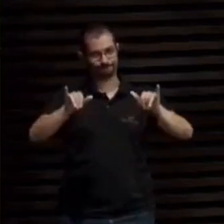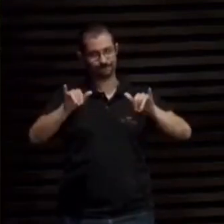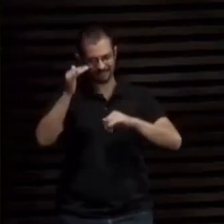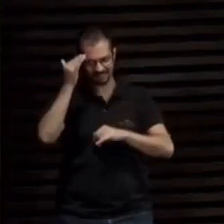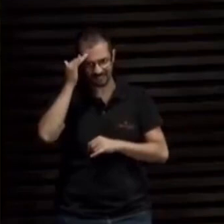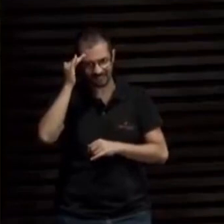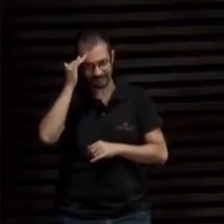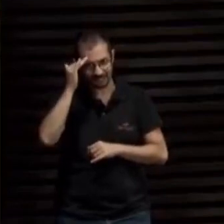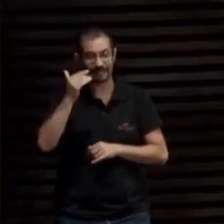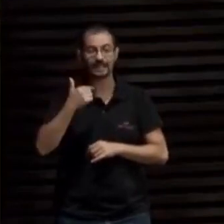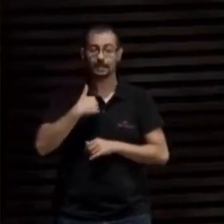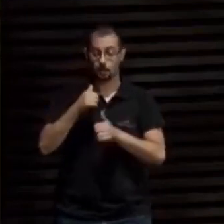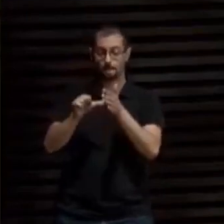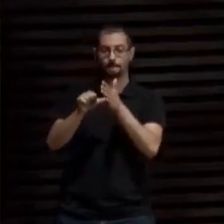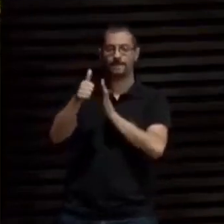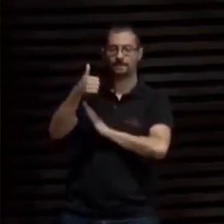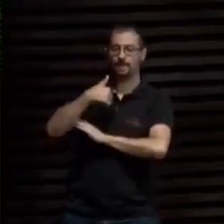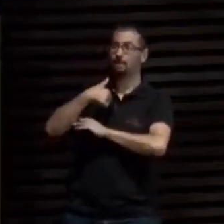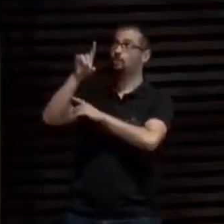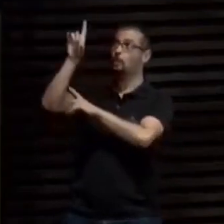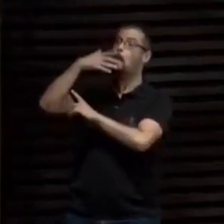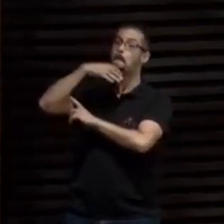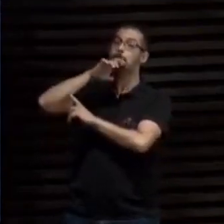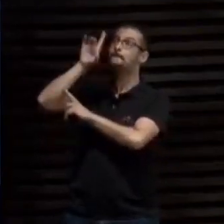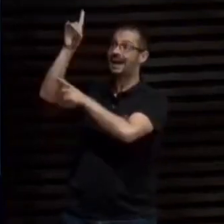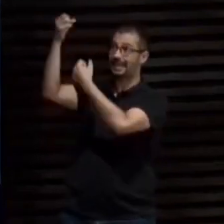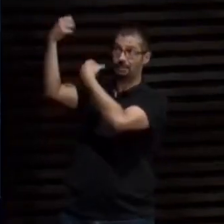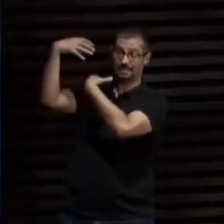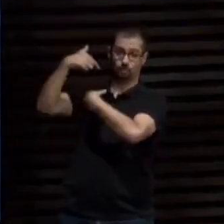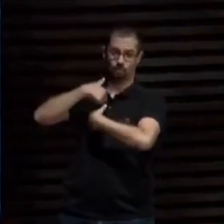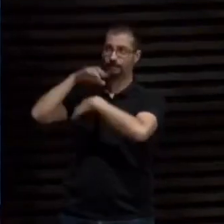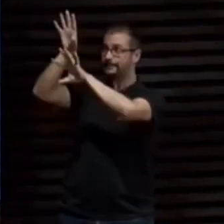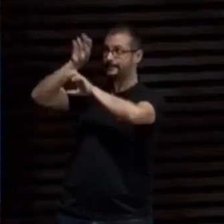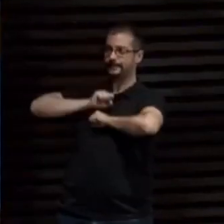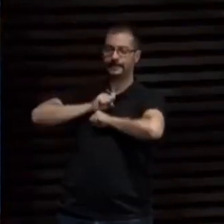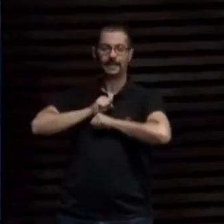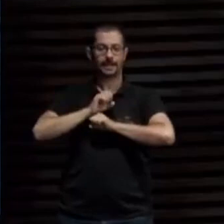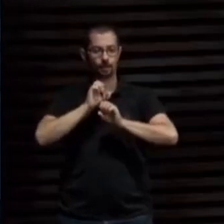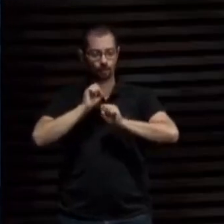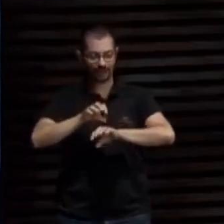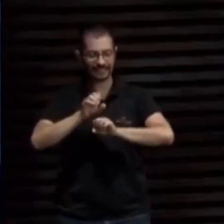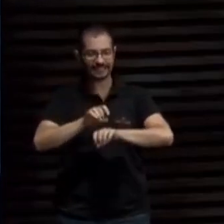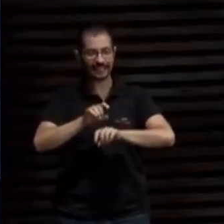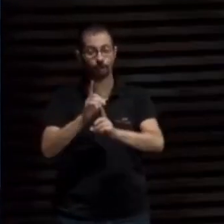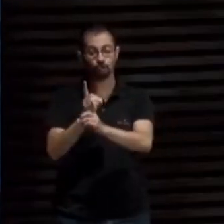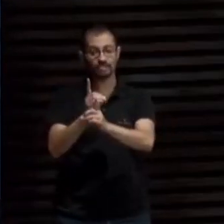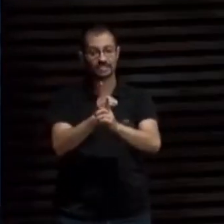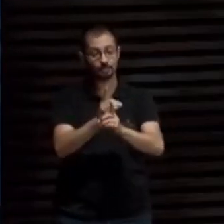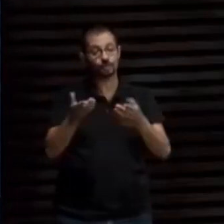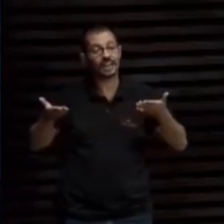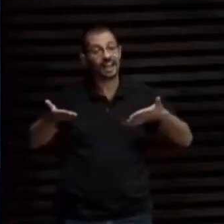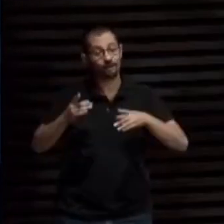Eu recebi as palavras do Pai, eu transmiti a eles, e eles agora vão